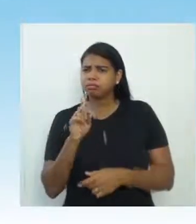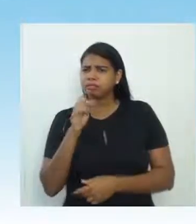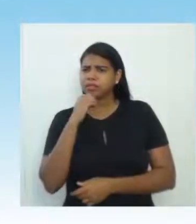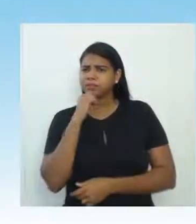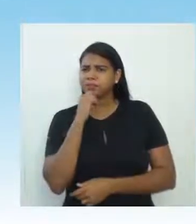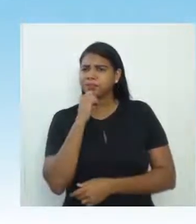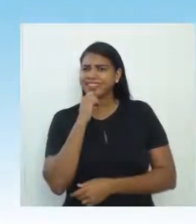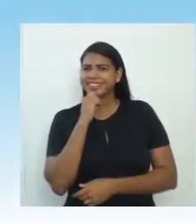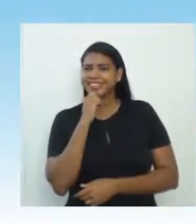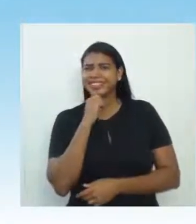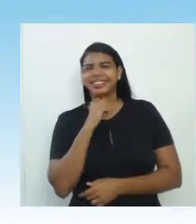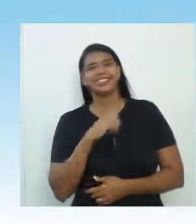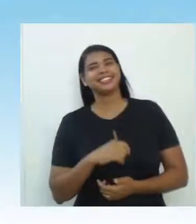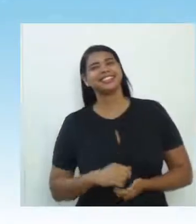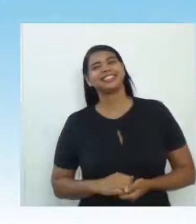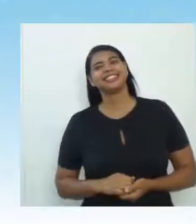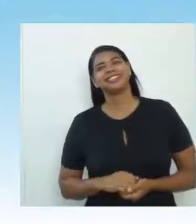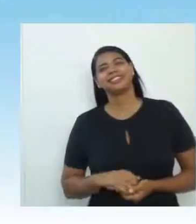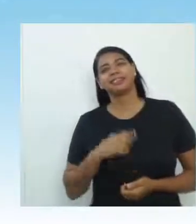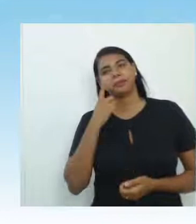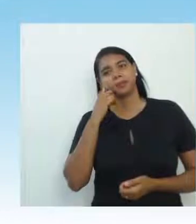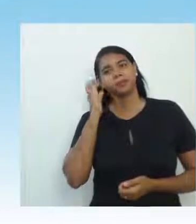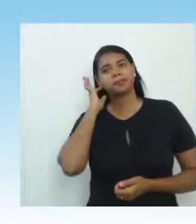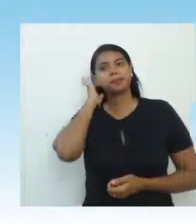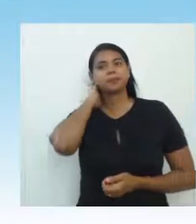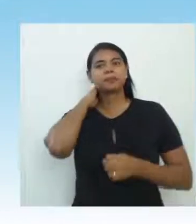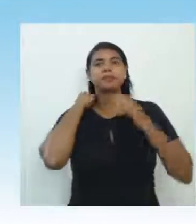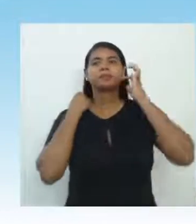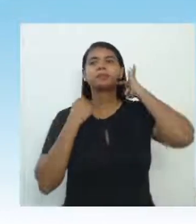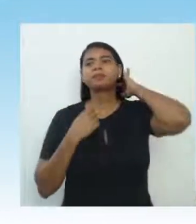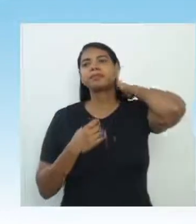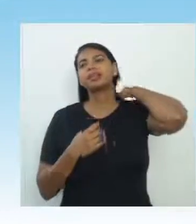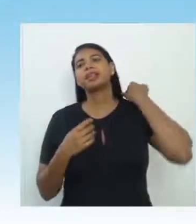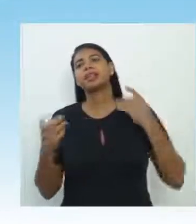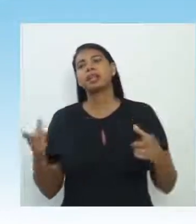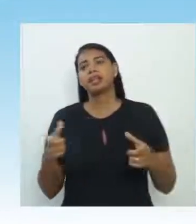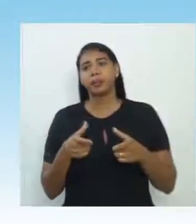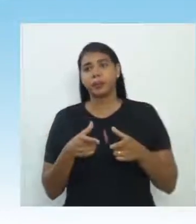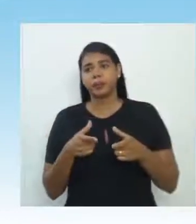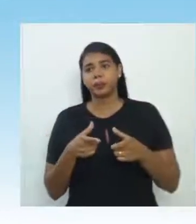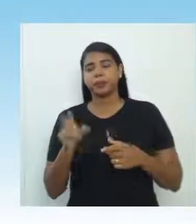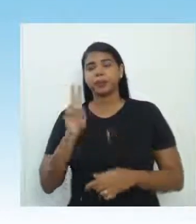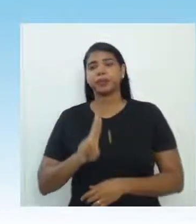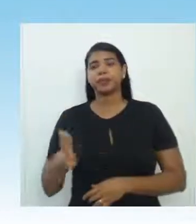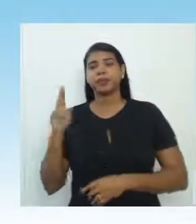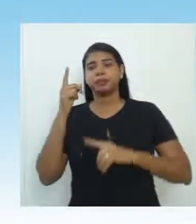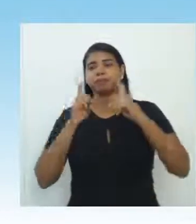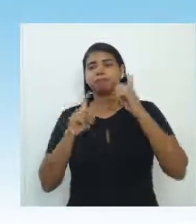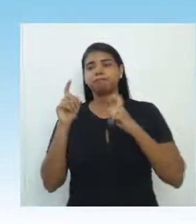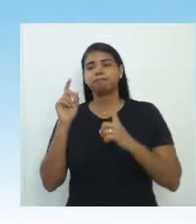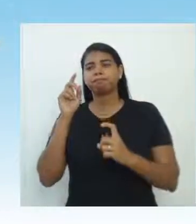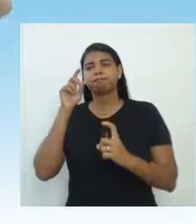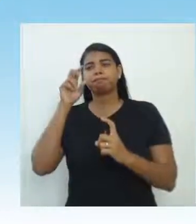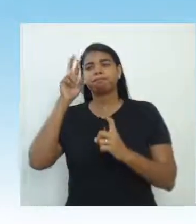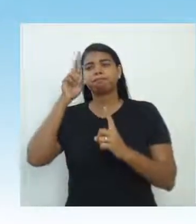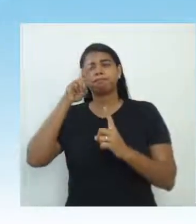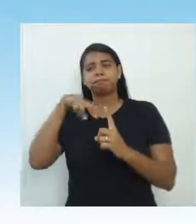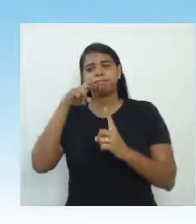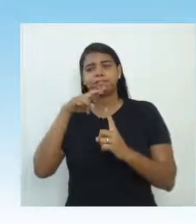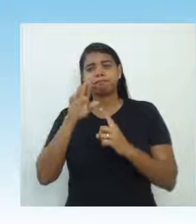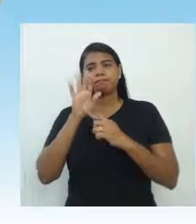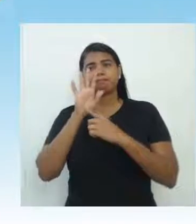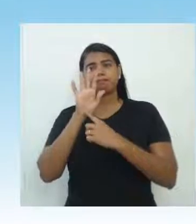não. Olha só, gente, essa expressão minorias é usada para se referir a minorias